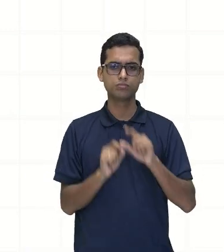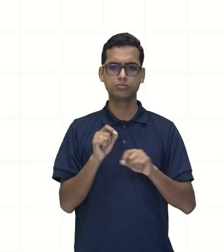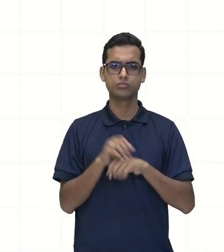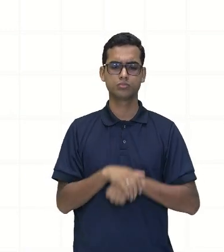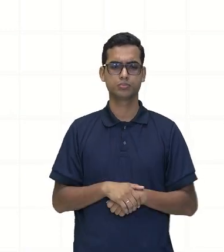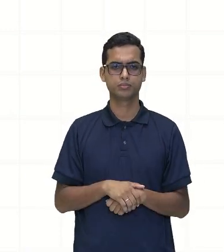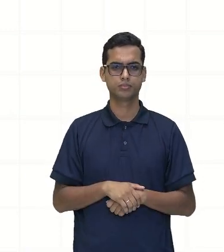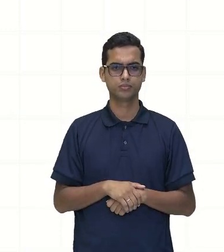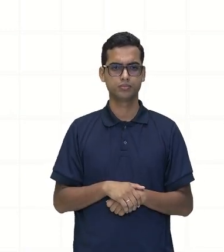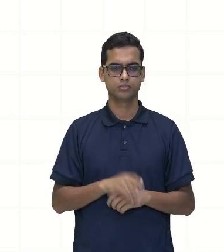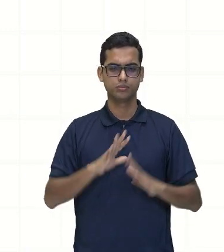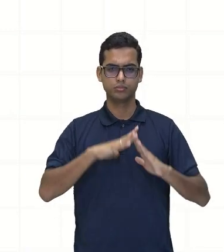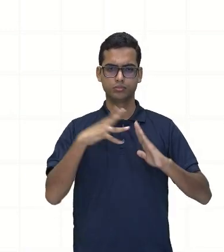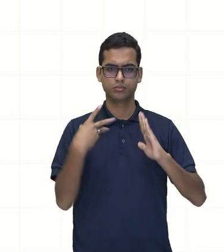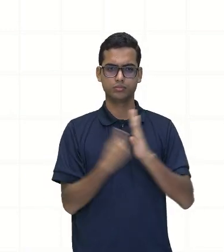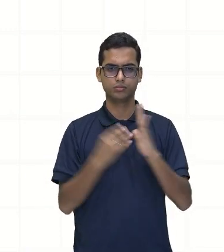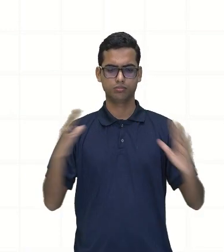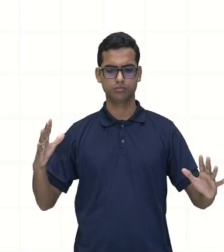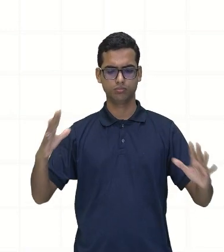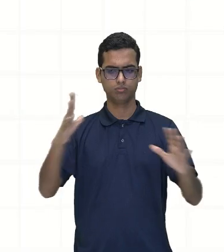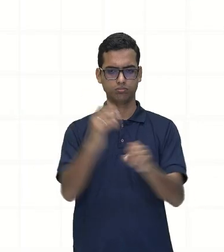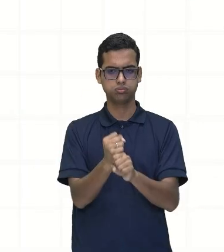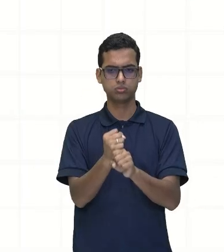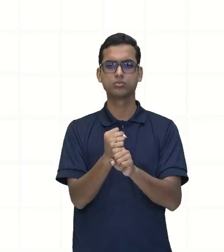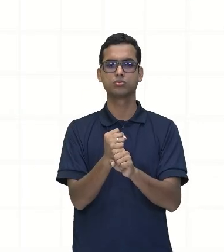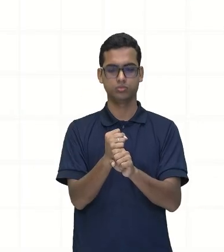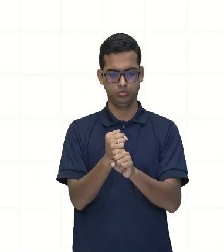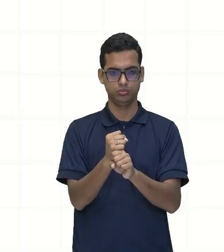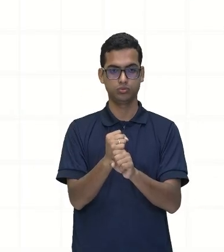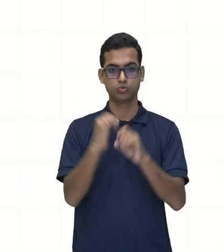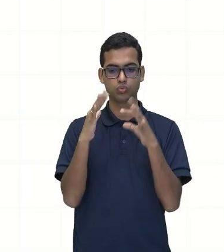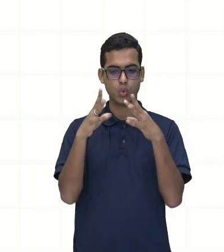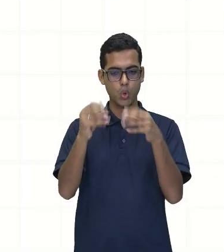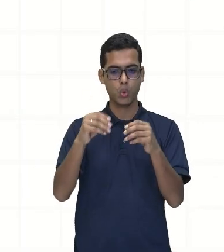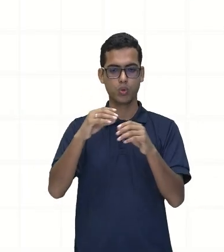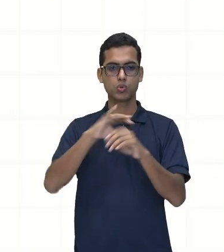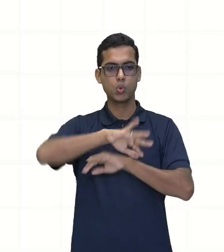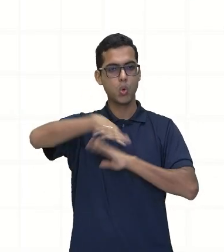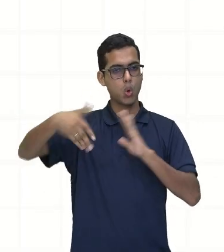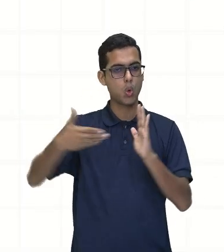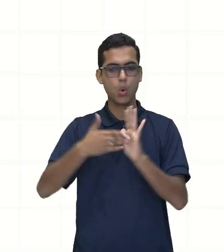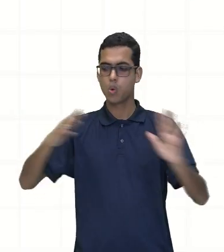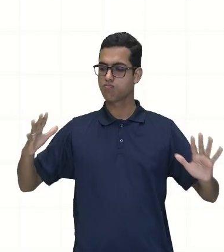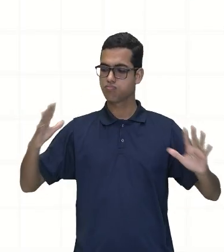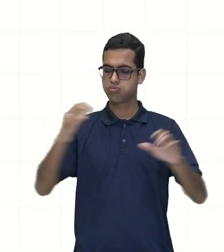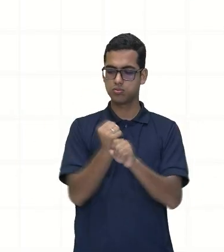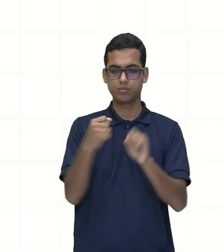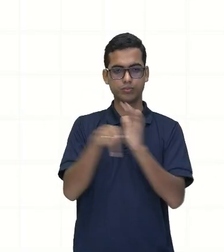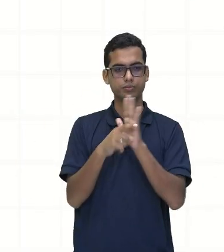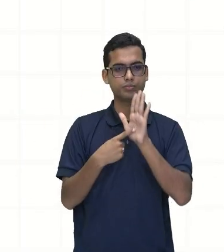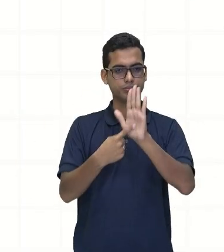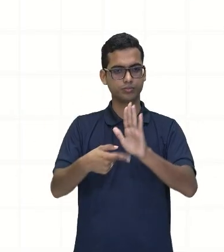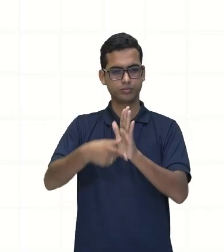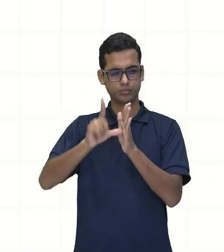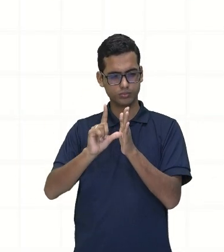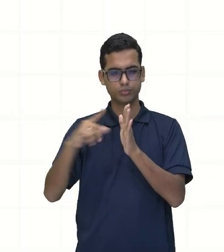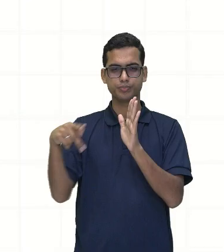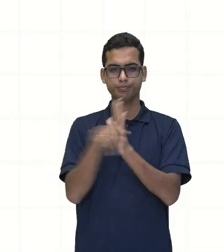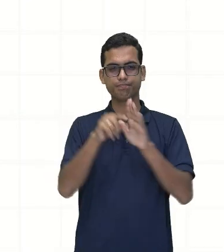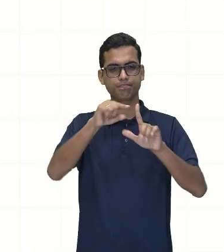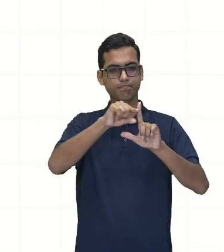território quilombola no total da população quilombola, né, que é o que a gente viu anteriormente naquele gráfico, e